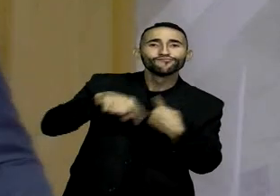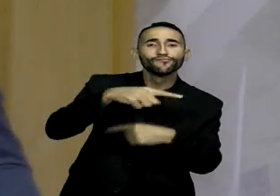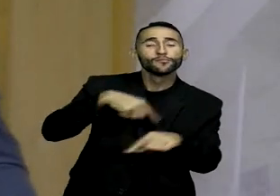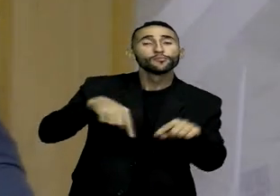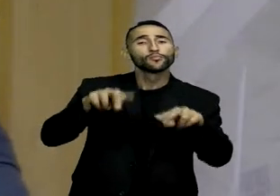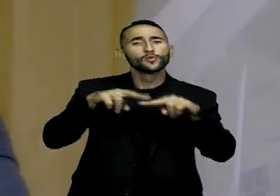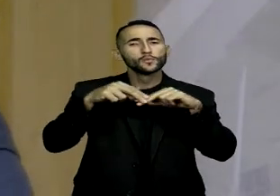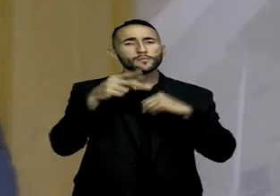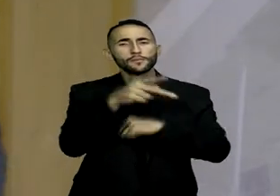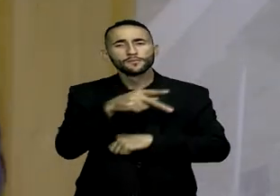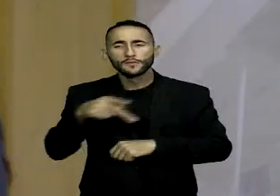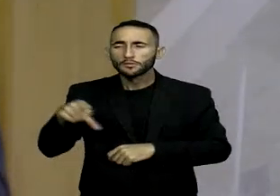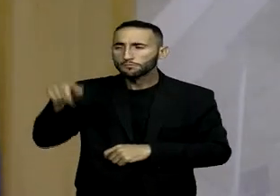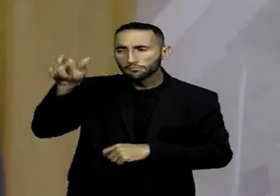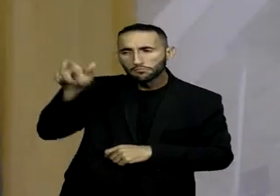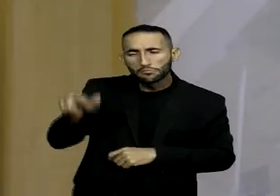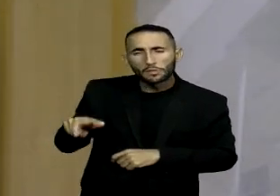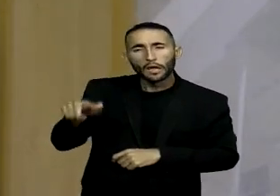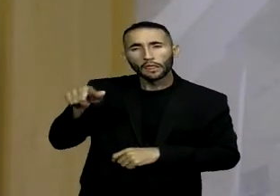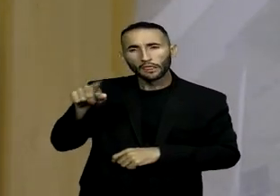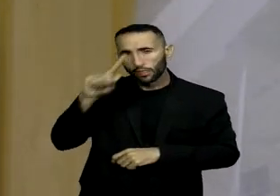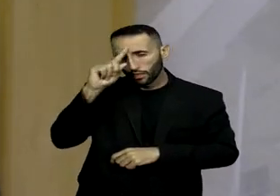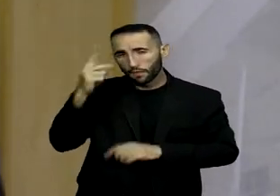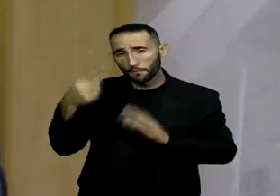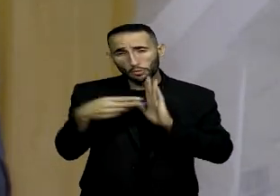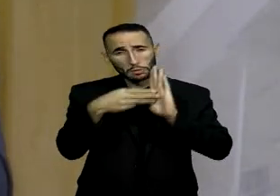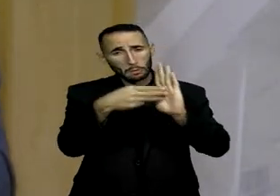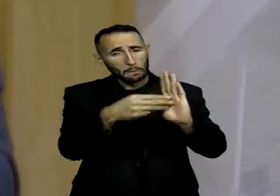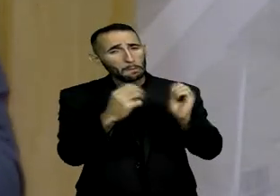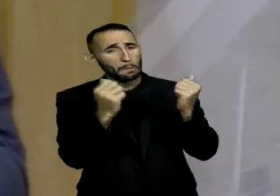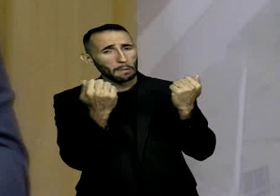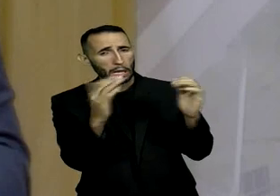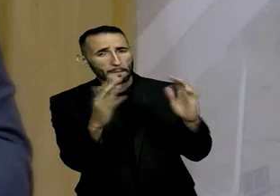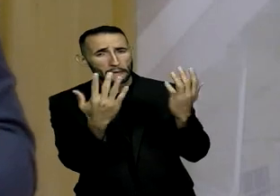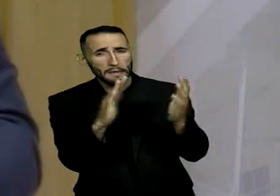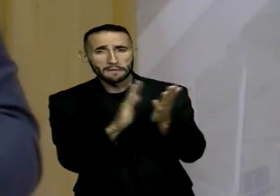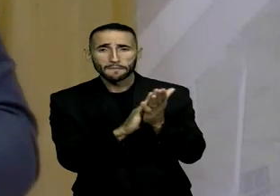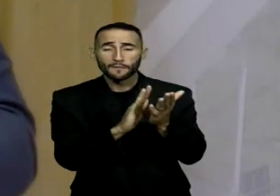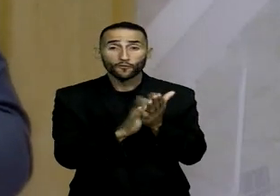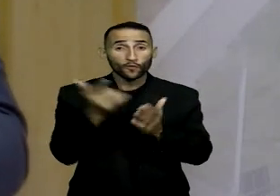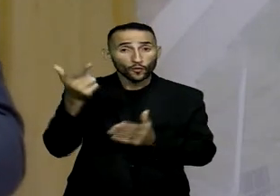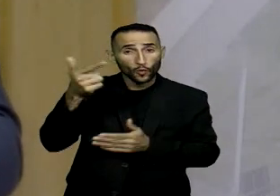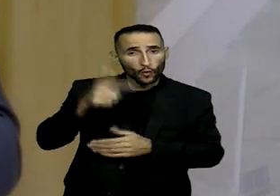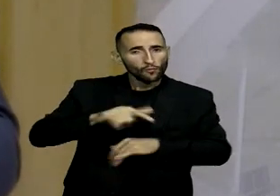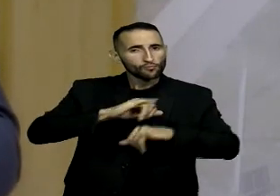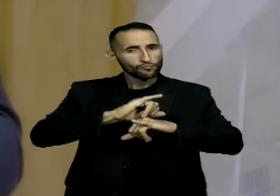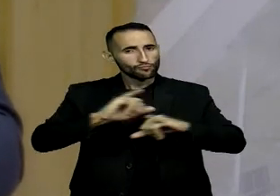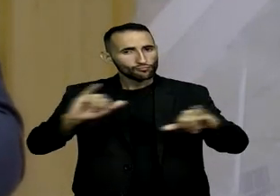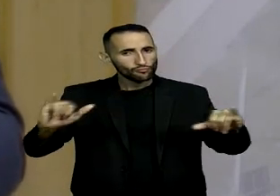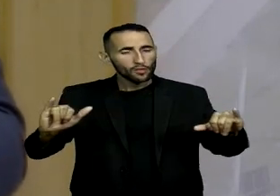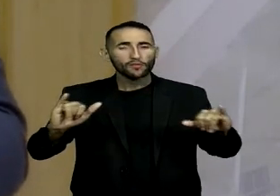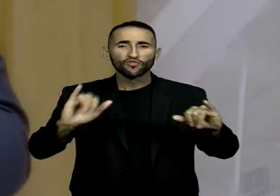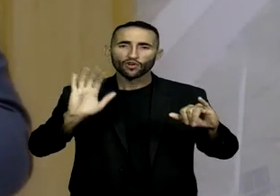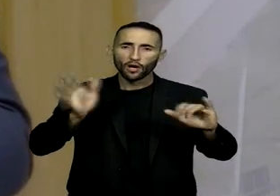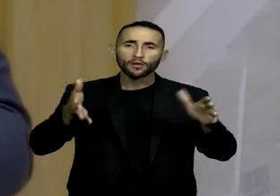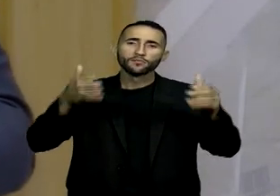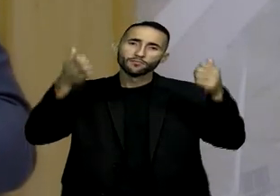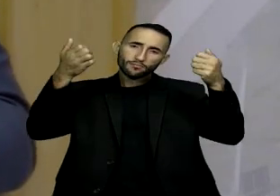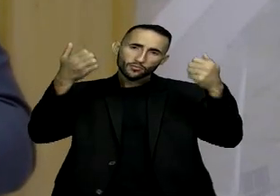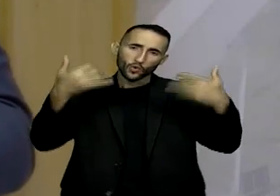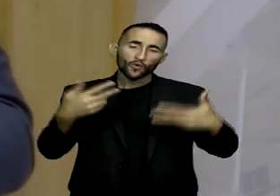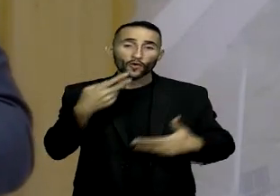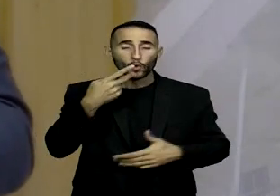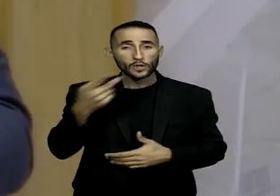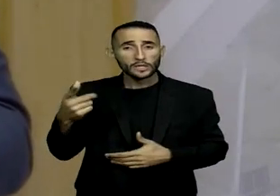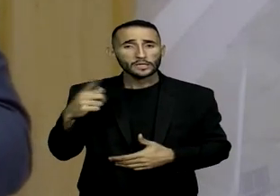traz essa moção, mas voltar a repetir aqui que você falou aqui, então você tem a Carol